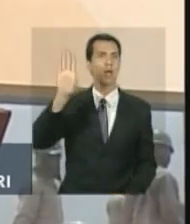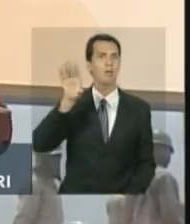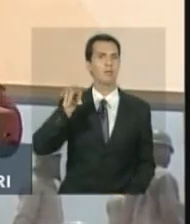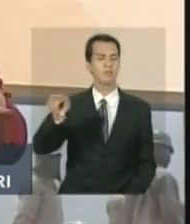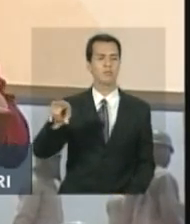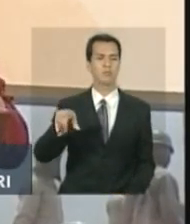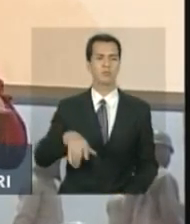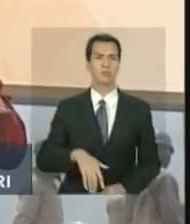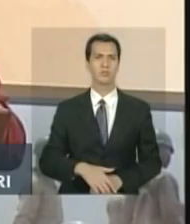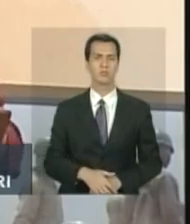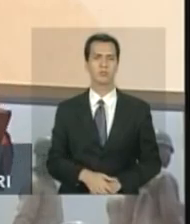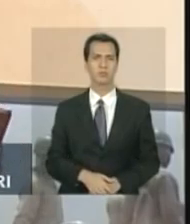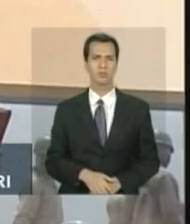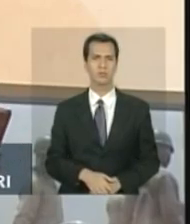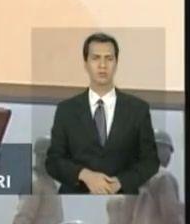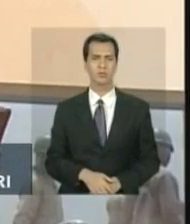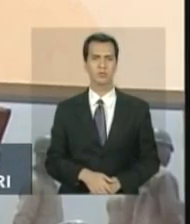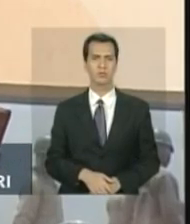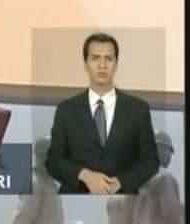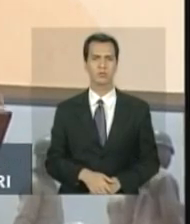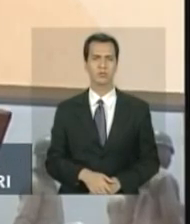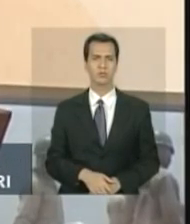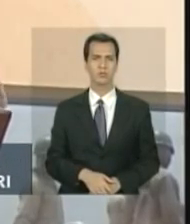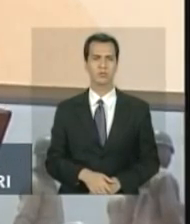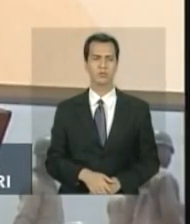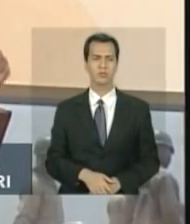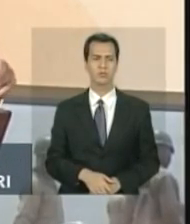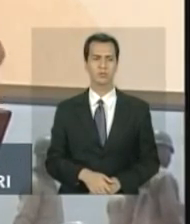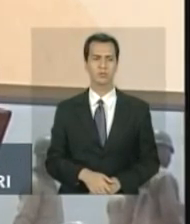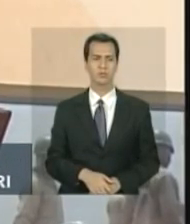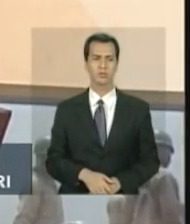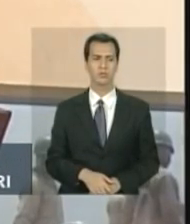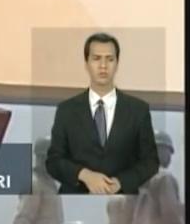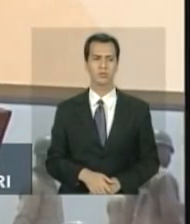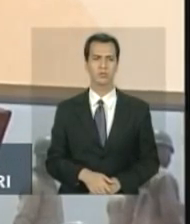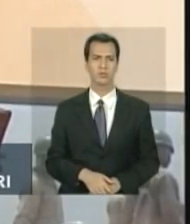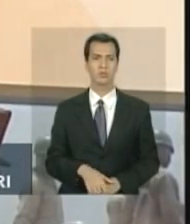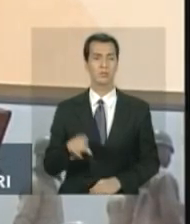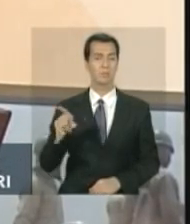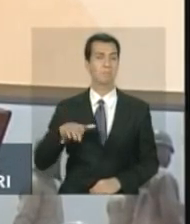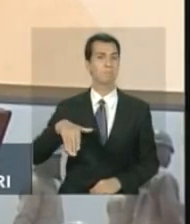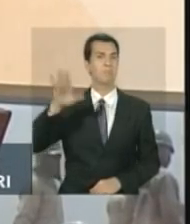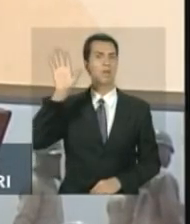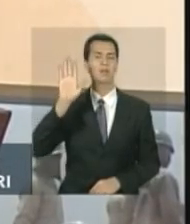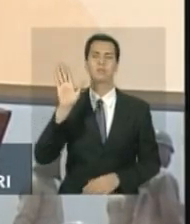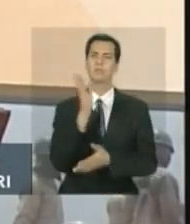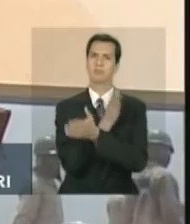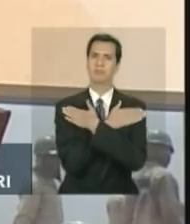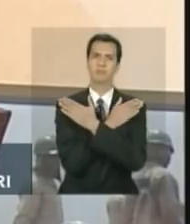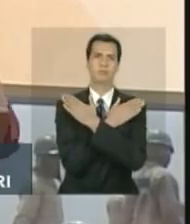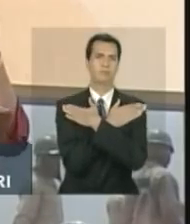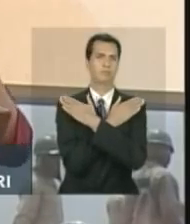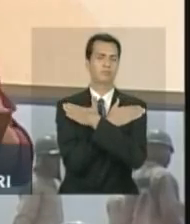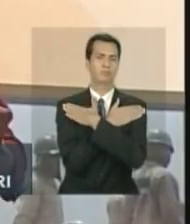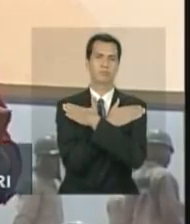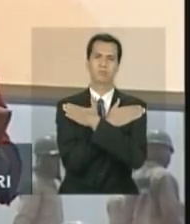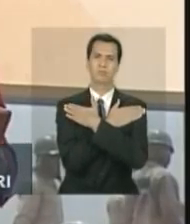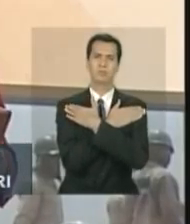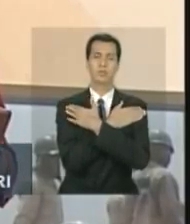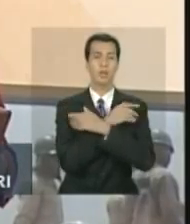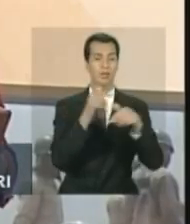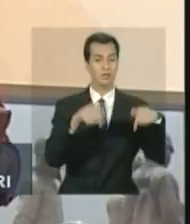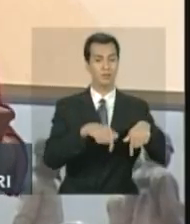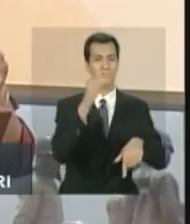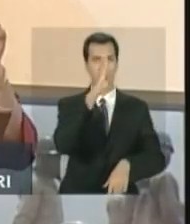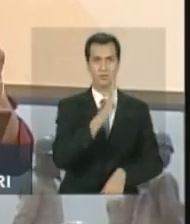que lideram o campeonato de quem mais desemprega no mundo. O Brasil é